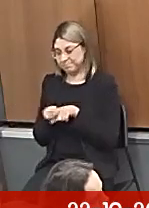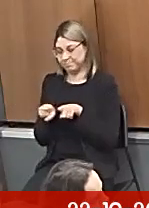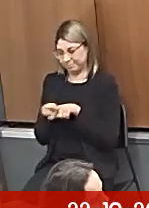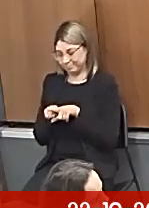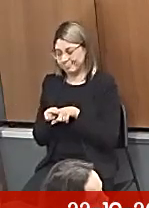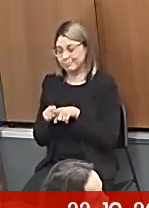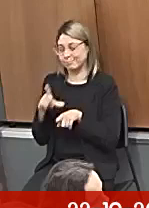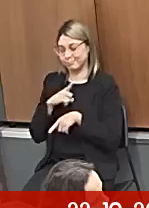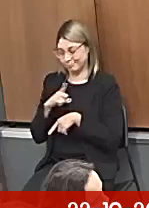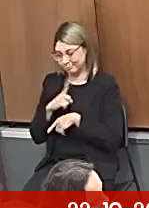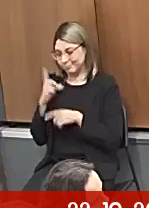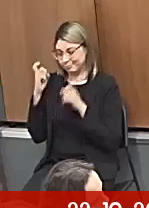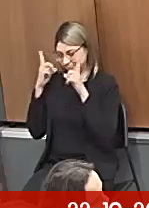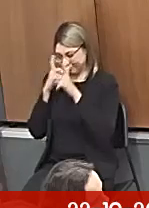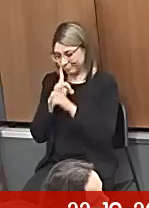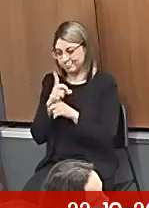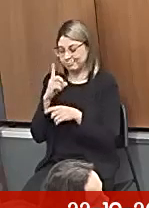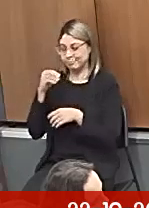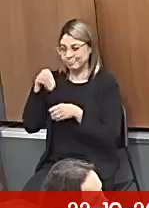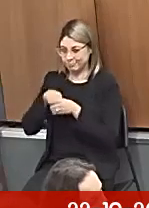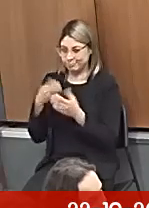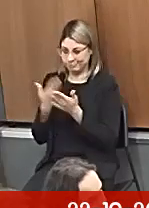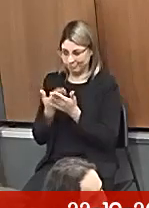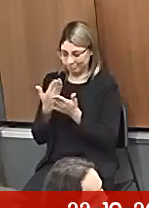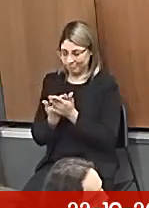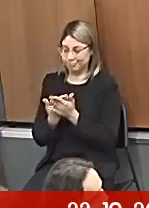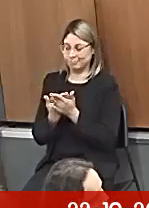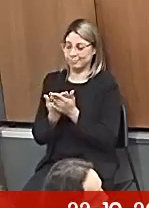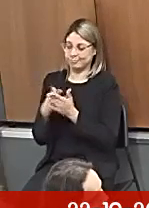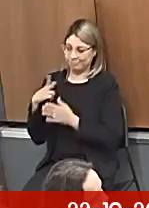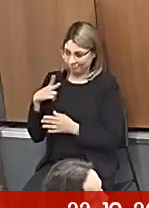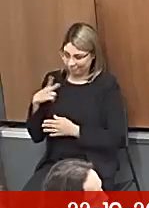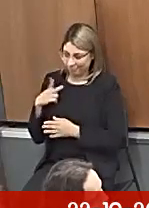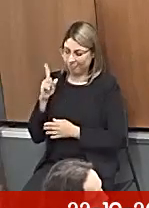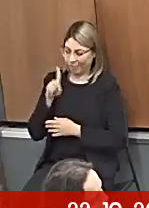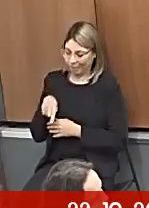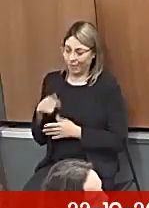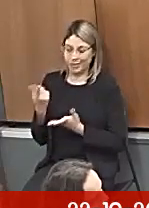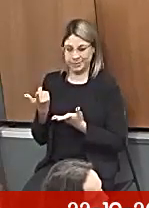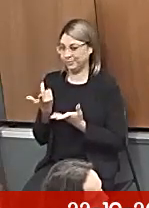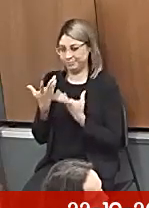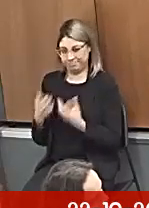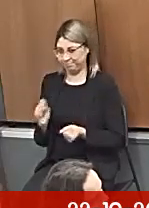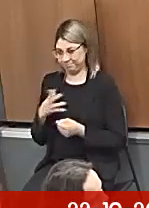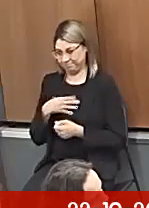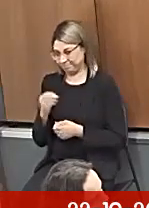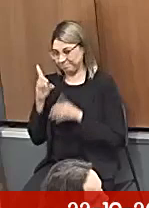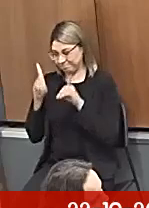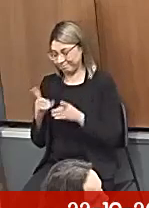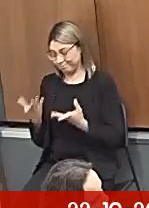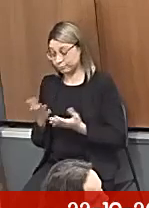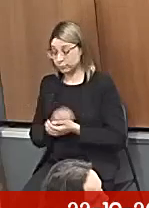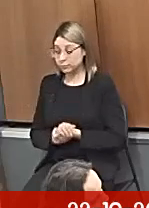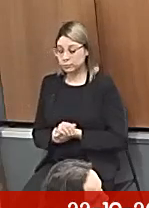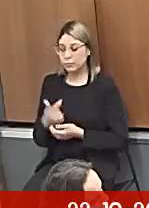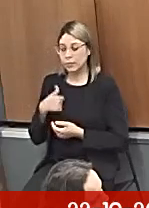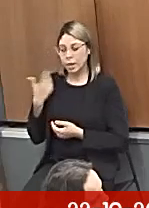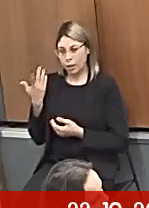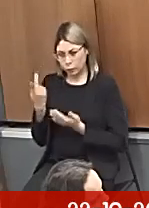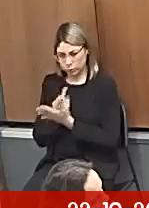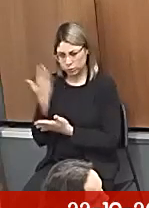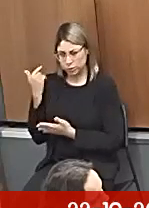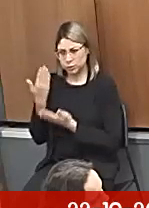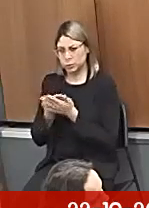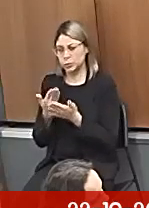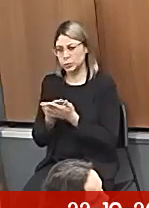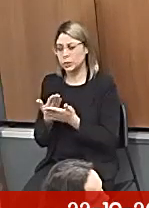também enfrentava a questão de negativo em escola particular. E essa vida é tão engraçada que eu tive uma negativa